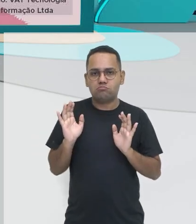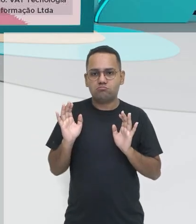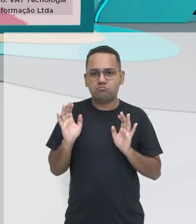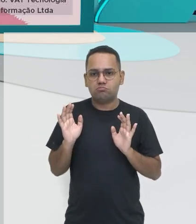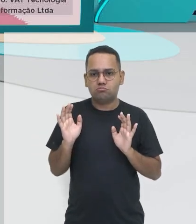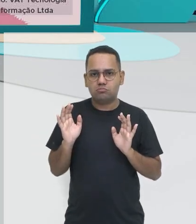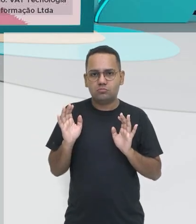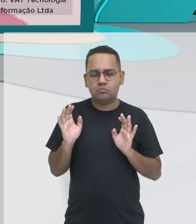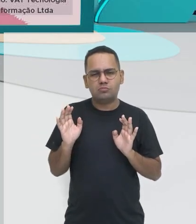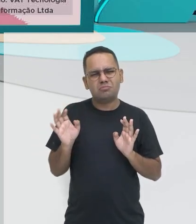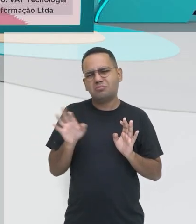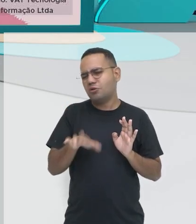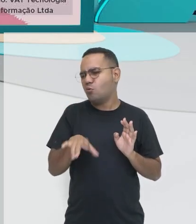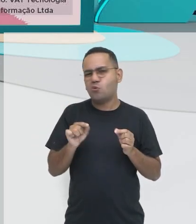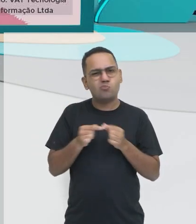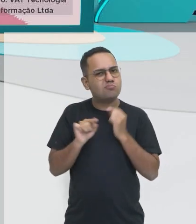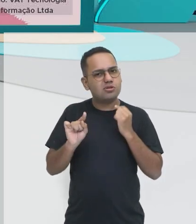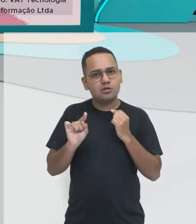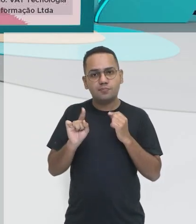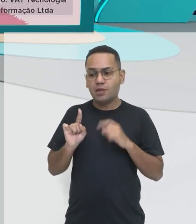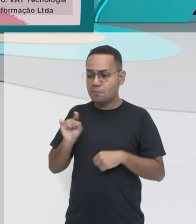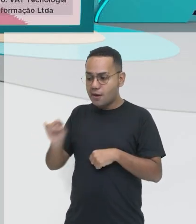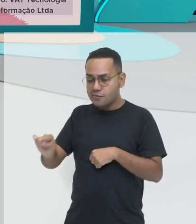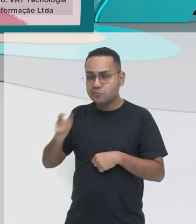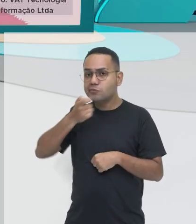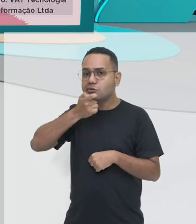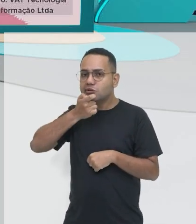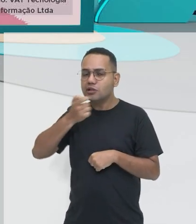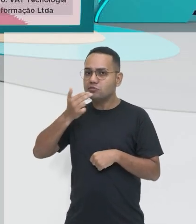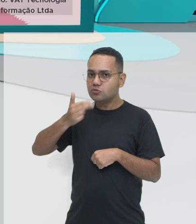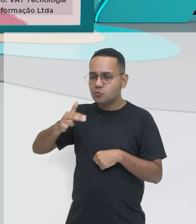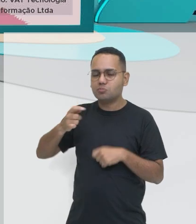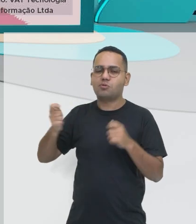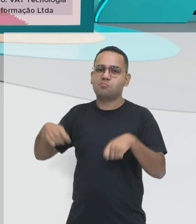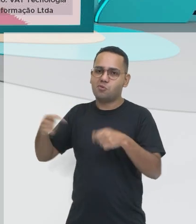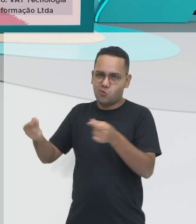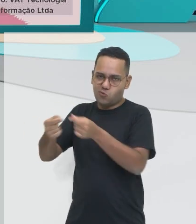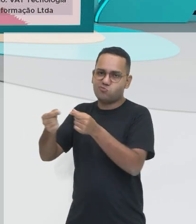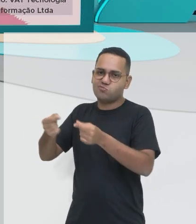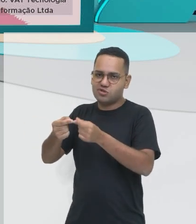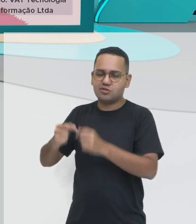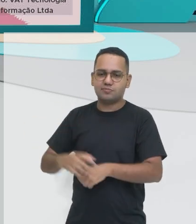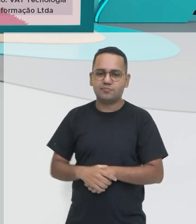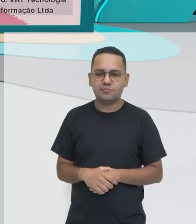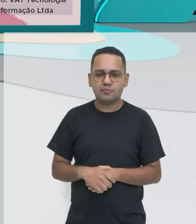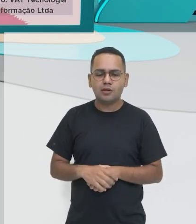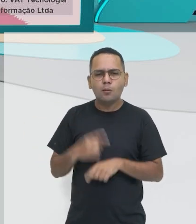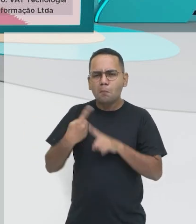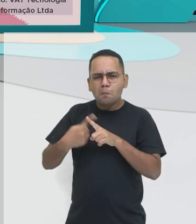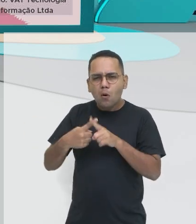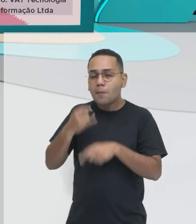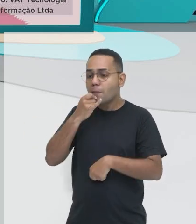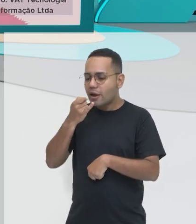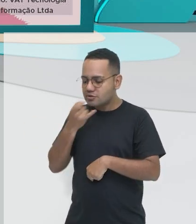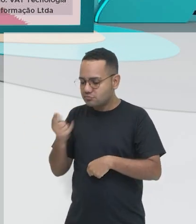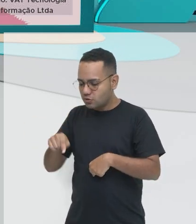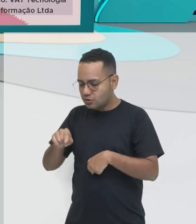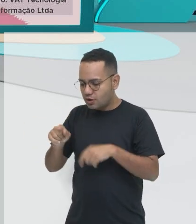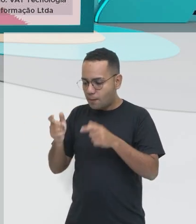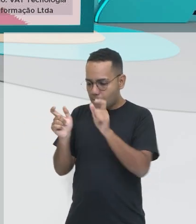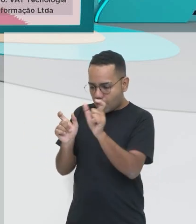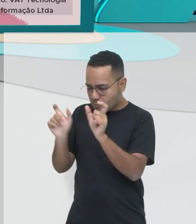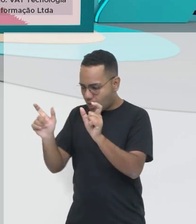portuguesa. Na língua inglesa, ele faz sentido quando eu utilizo essa expressão, quer dizer, eu estou reforçando esse aspecto de